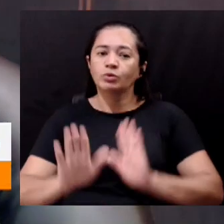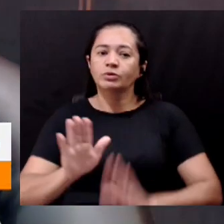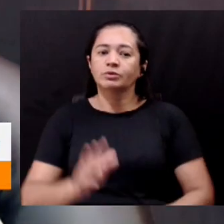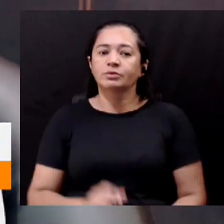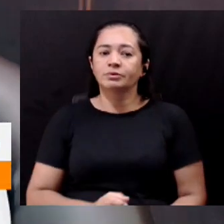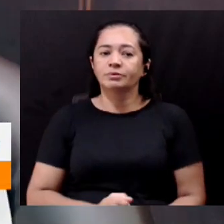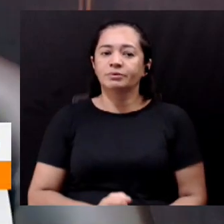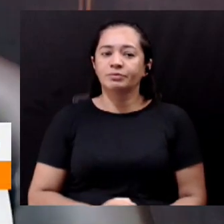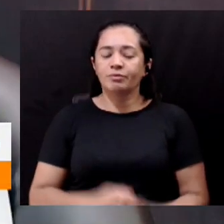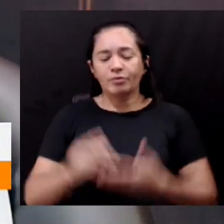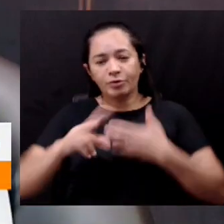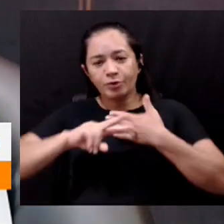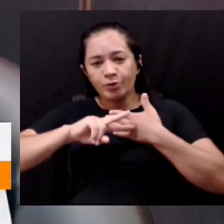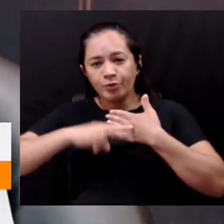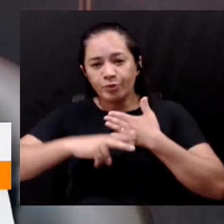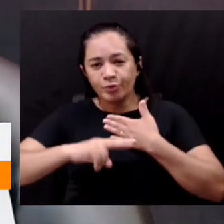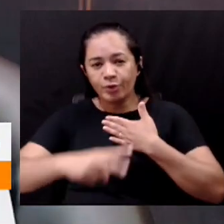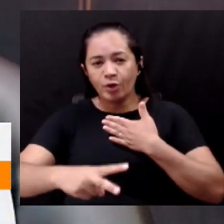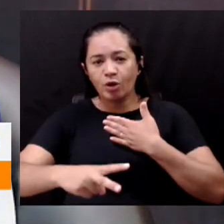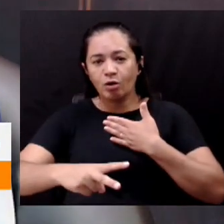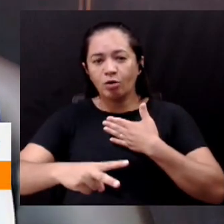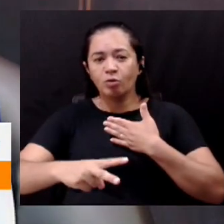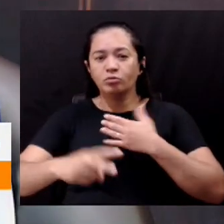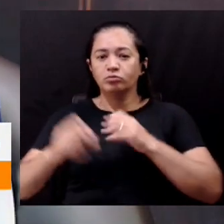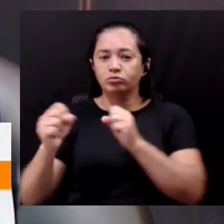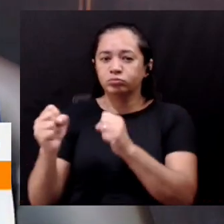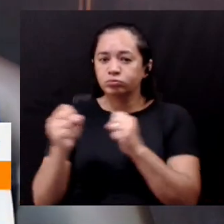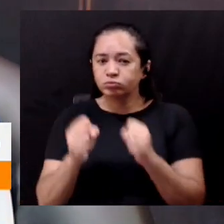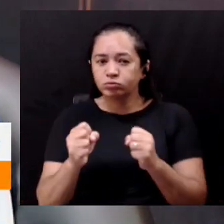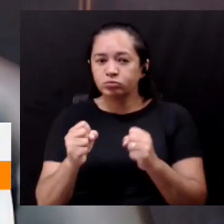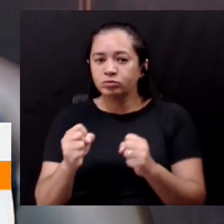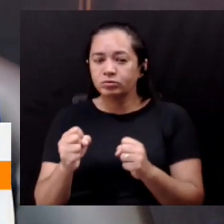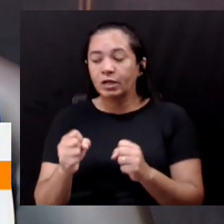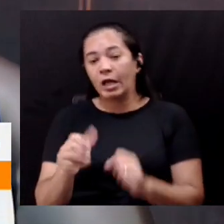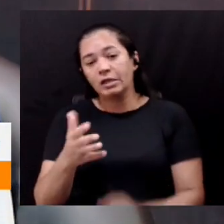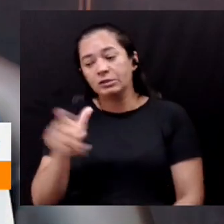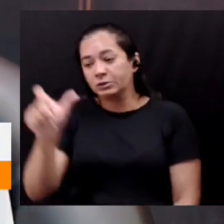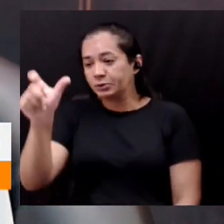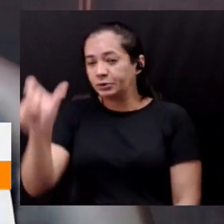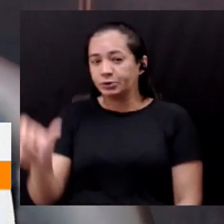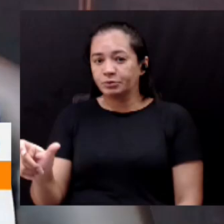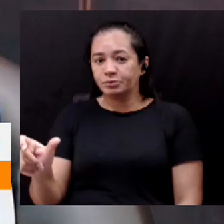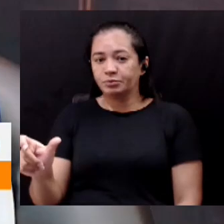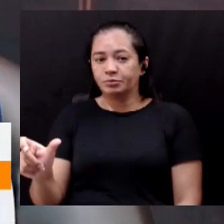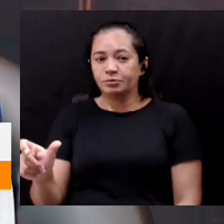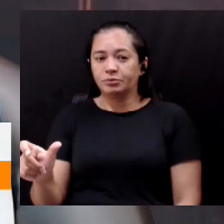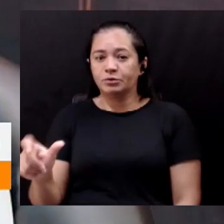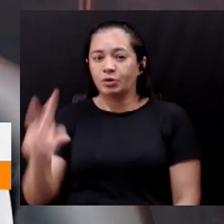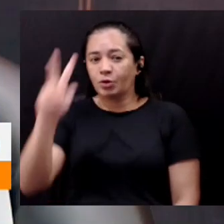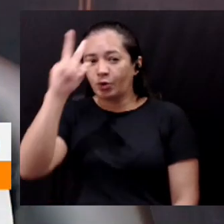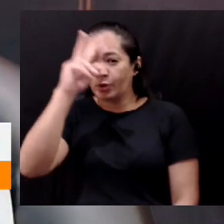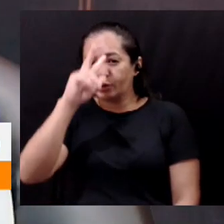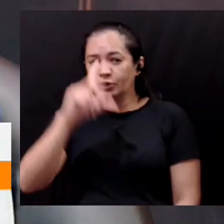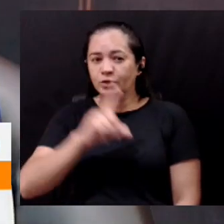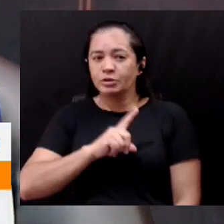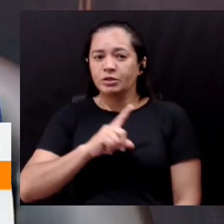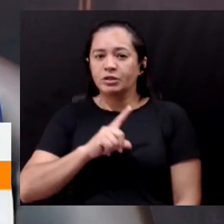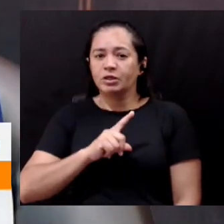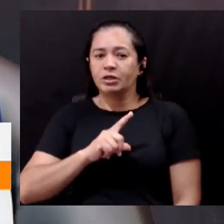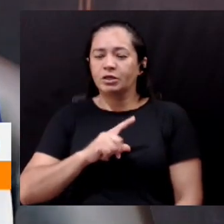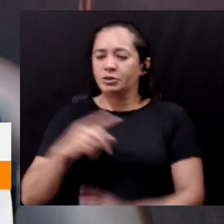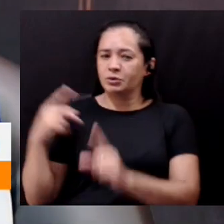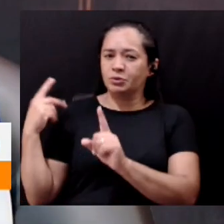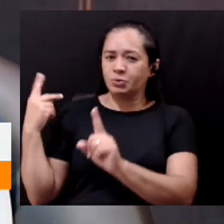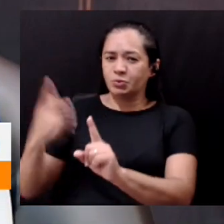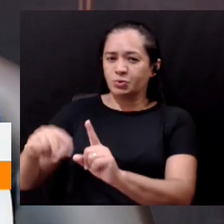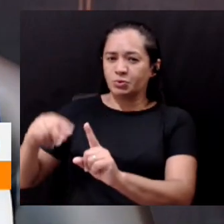do poder e da visão de poder. Então alguém que tem eventualmente um histórico, né, de enfim, de maus tratos, de ter